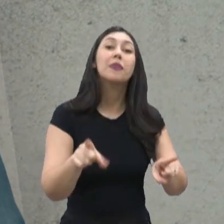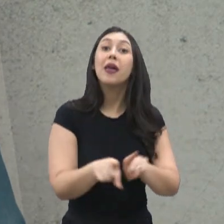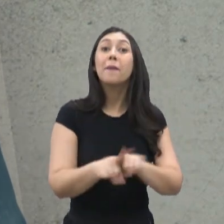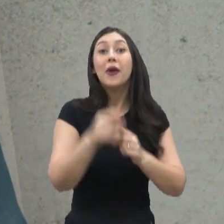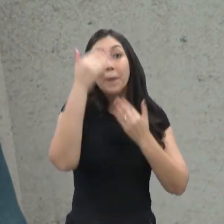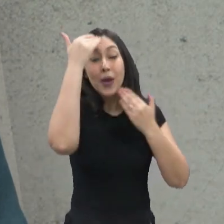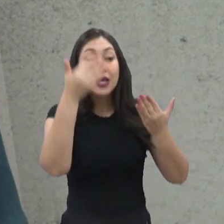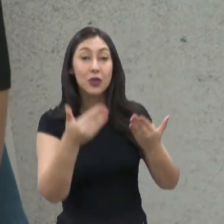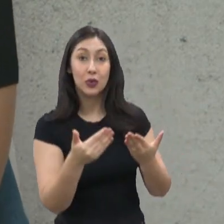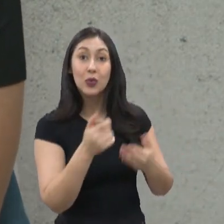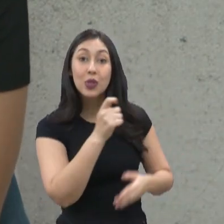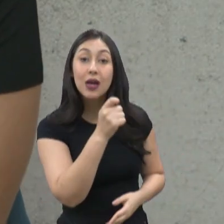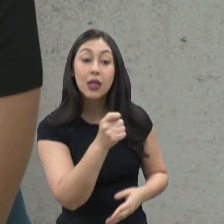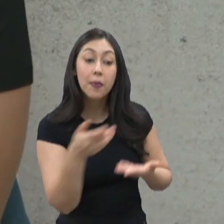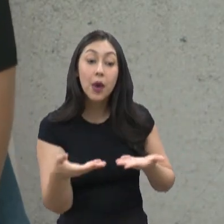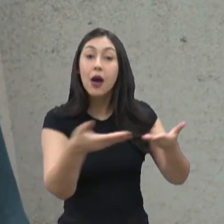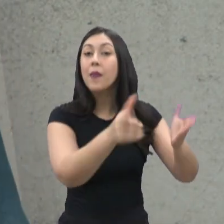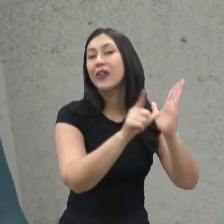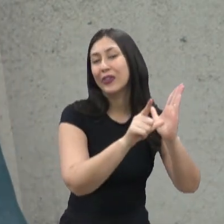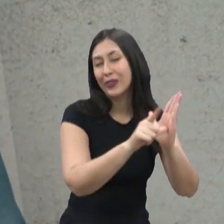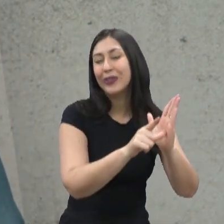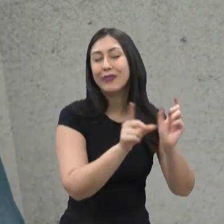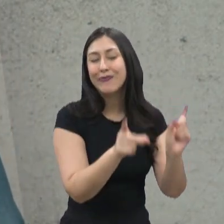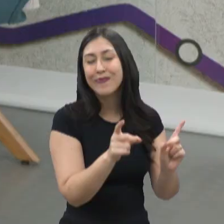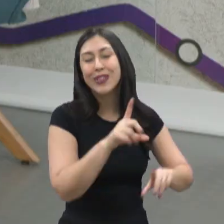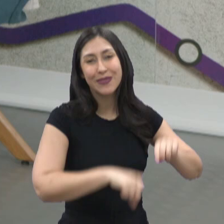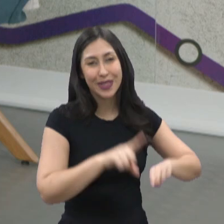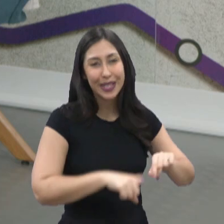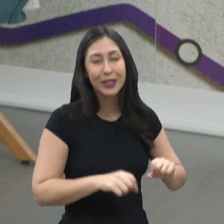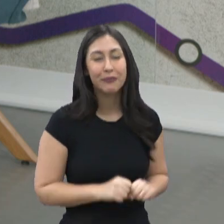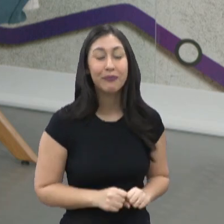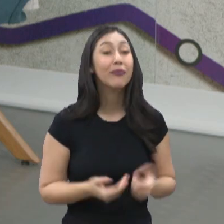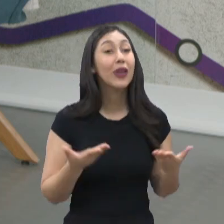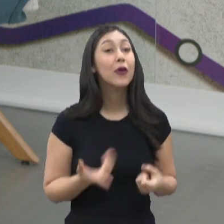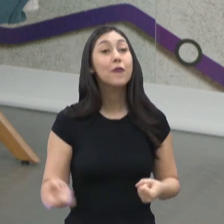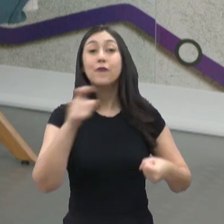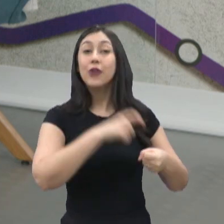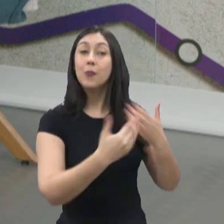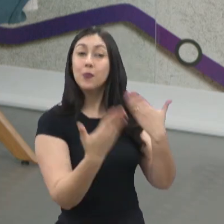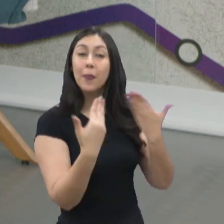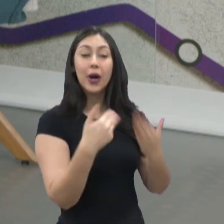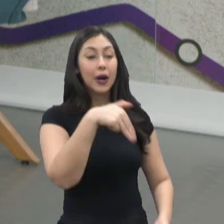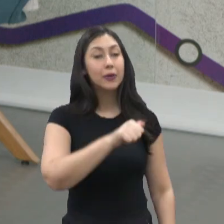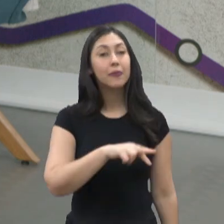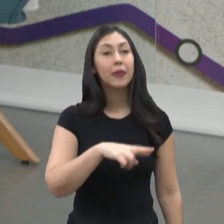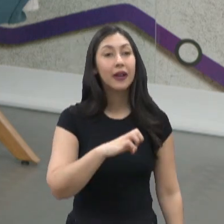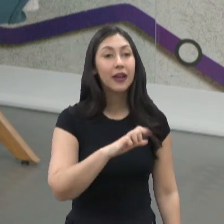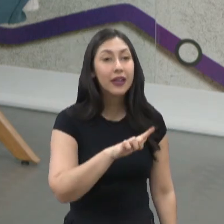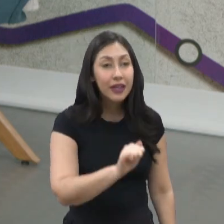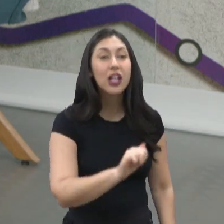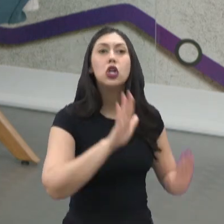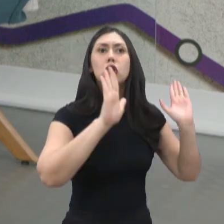nossa equipe aí na academia, na loja, né, na verdade, de equipamentos. Voltando ao nosso papo aqui com a Marcela, que está no ramo